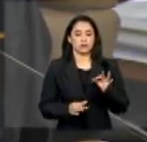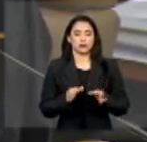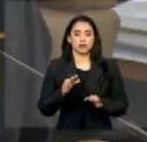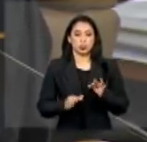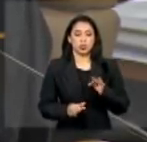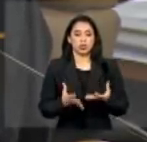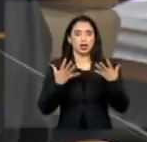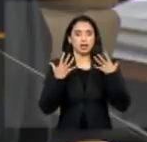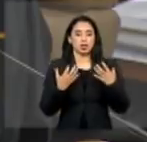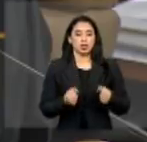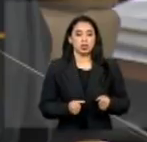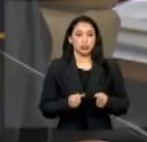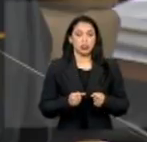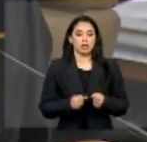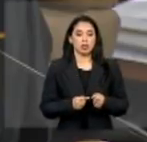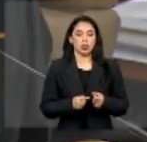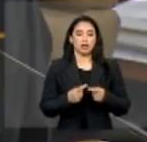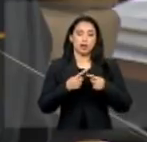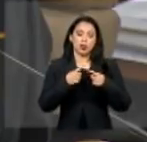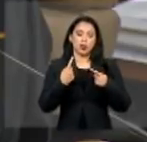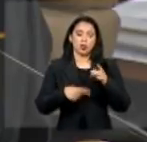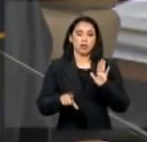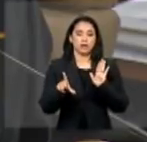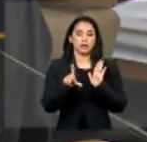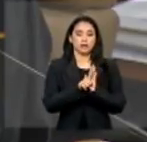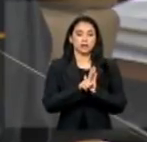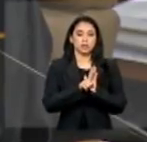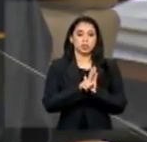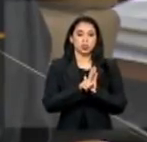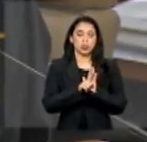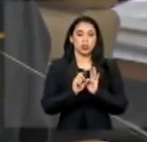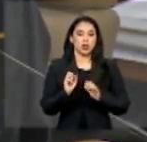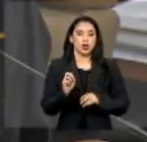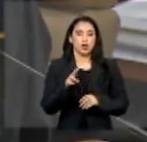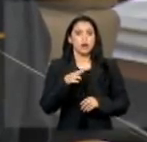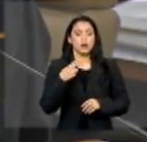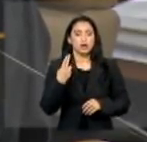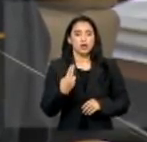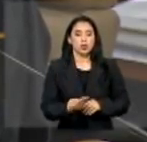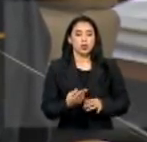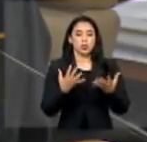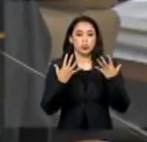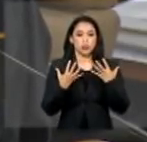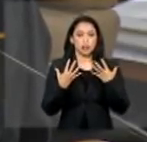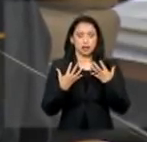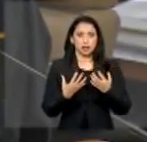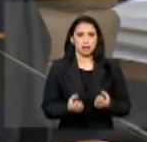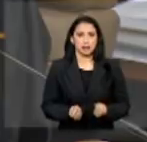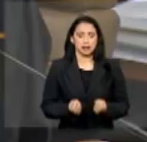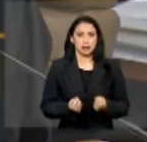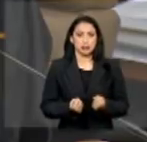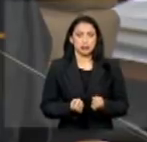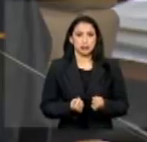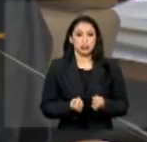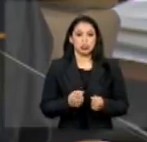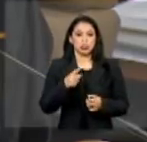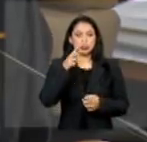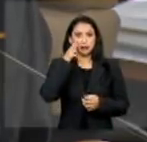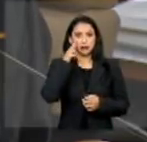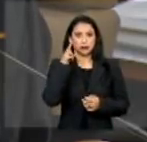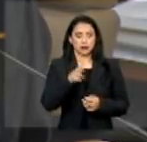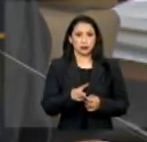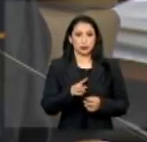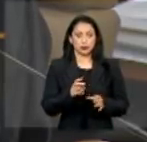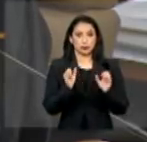considerado ilegal ou suscetível de ser considerado como configurador de abuso de